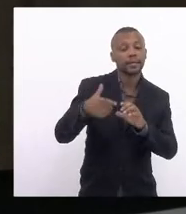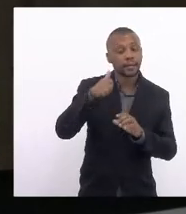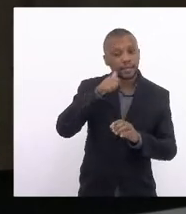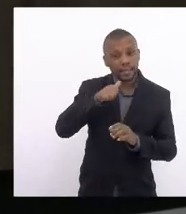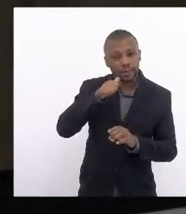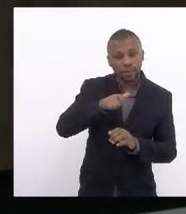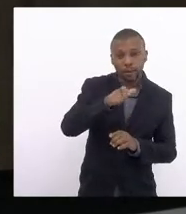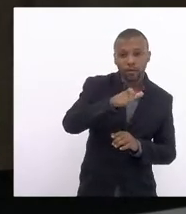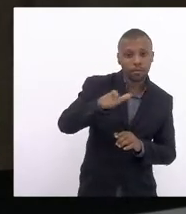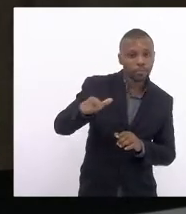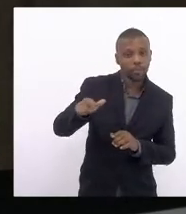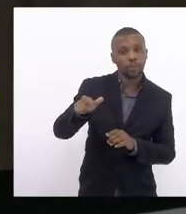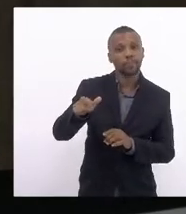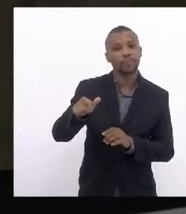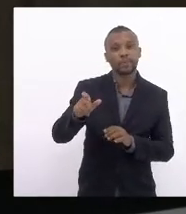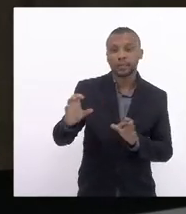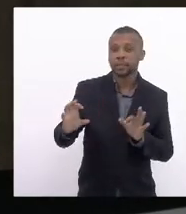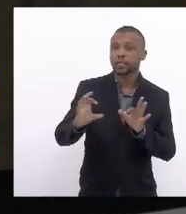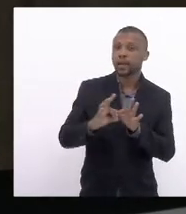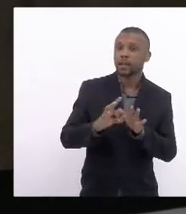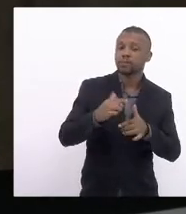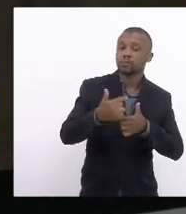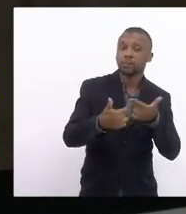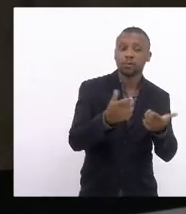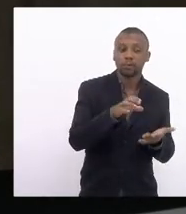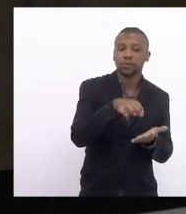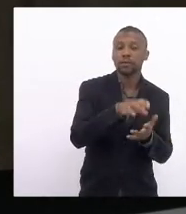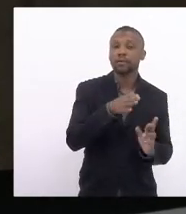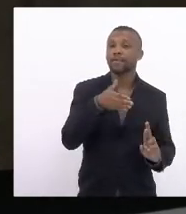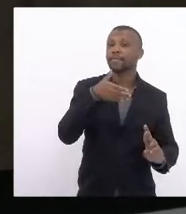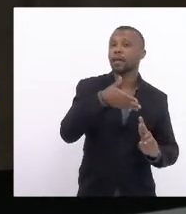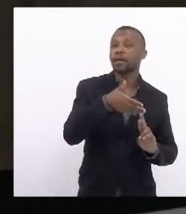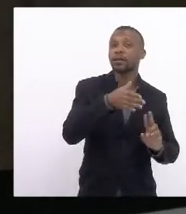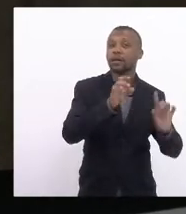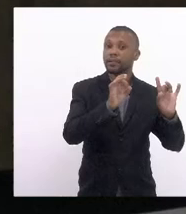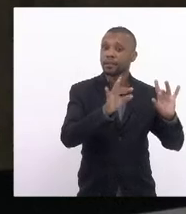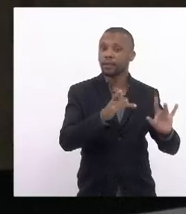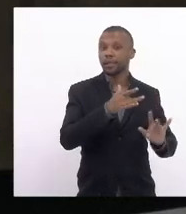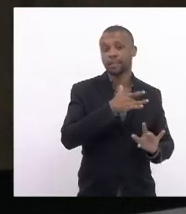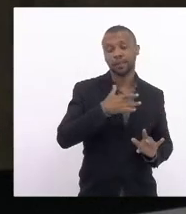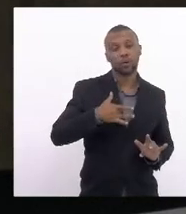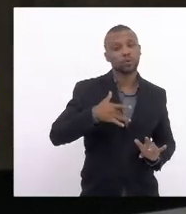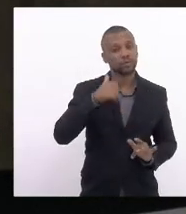de Abordagem Social e pelos Centros de Referência Especializada para a